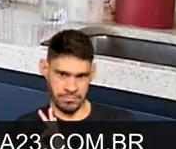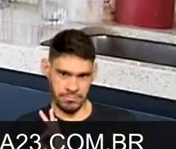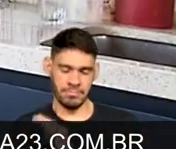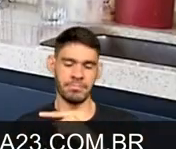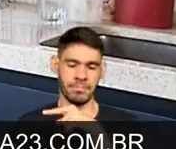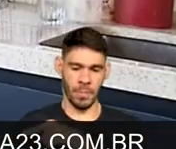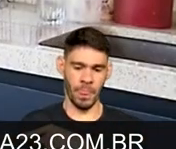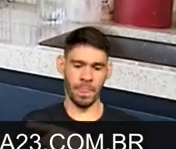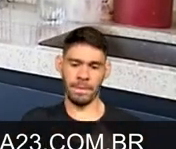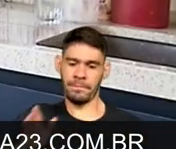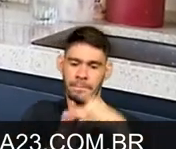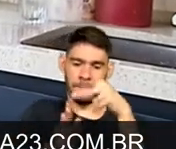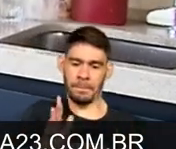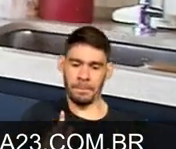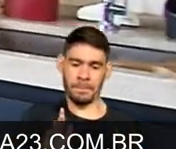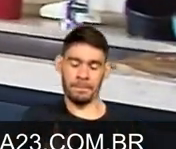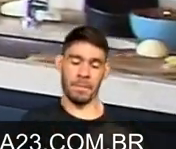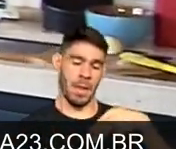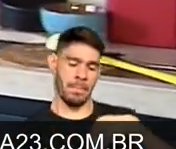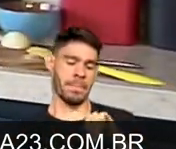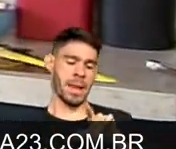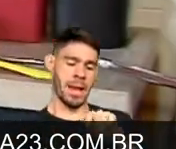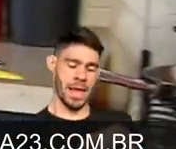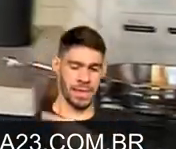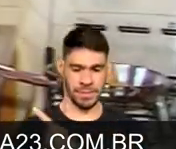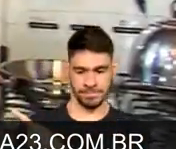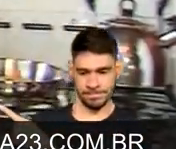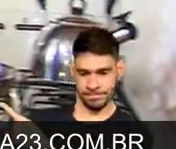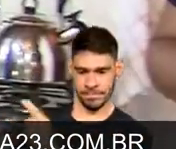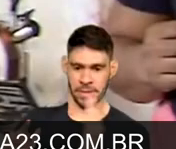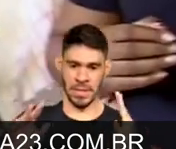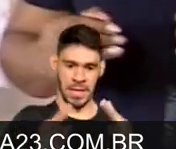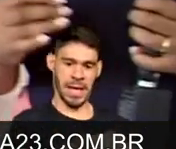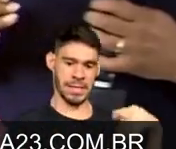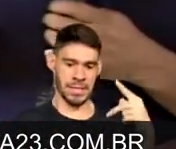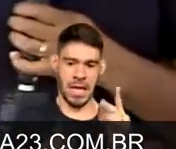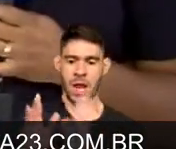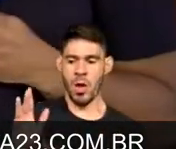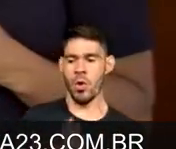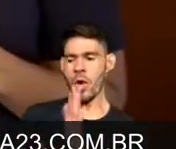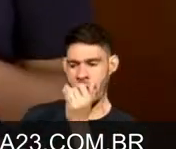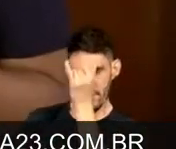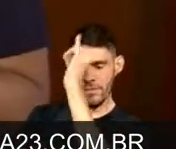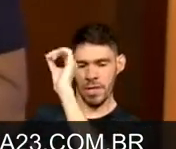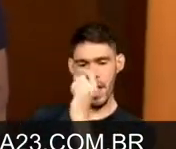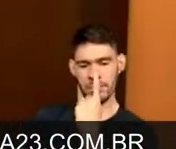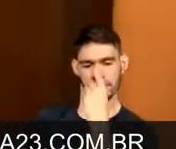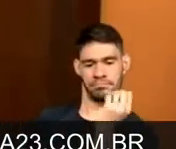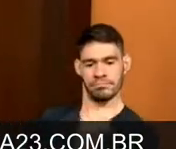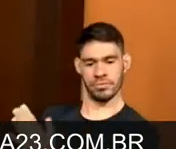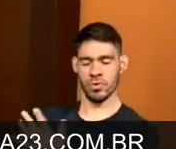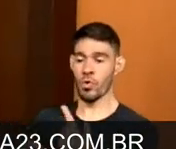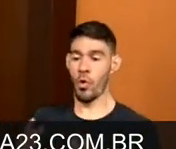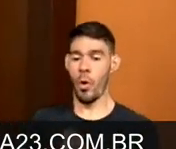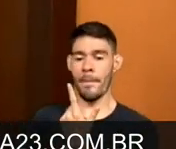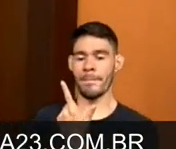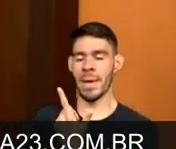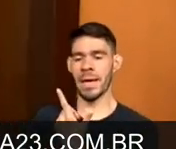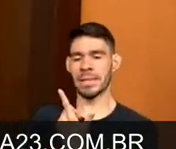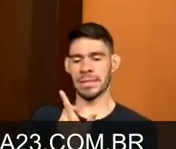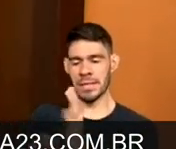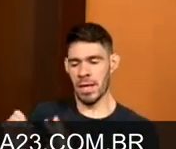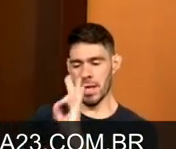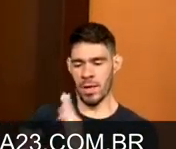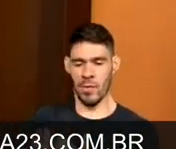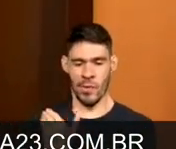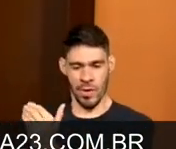Brasil. Aqui na casa da Milena, o cuidado para evitar o desperdício começa no planejamento das compras. Ela só traz